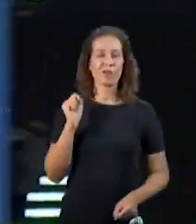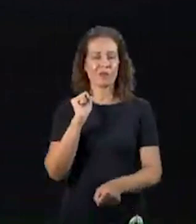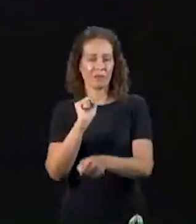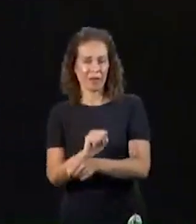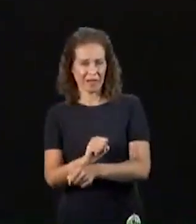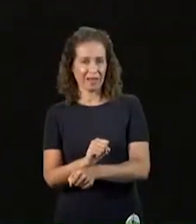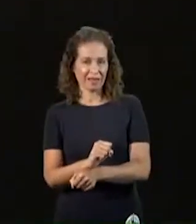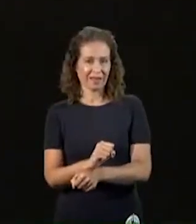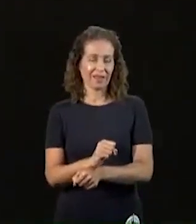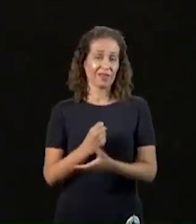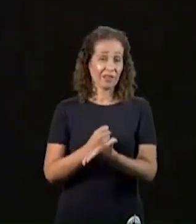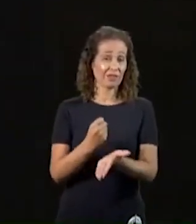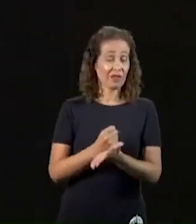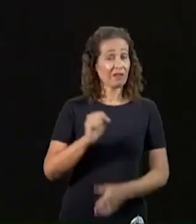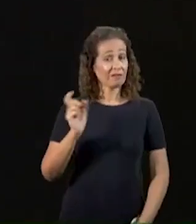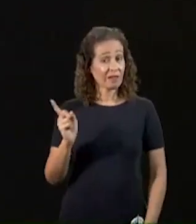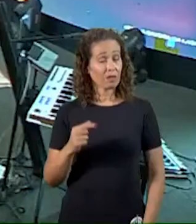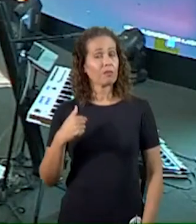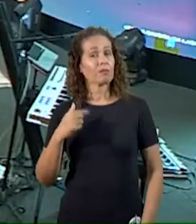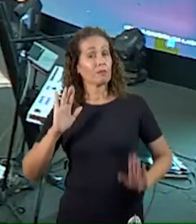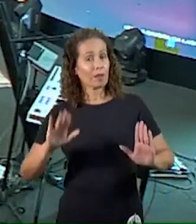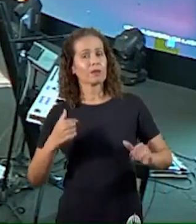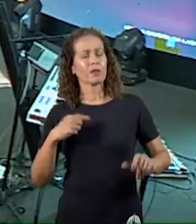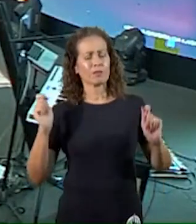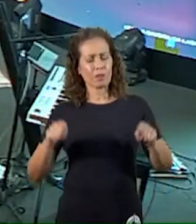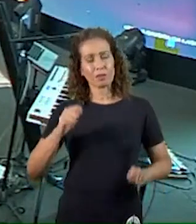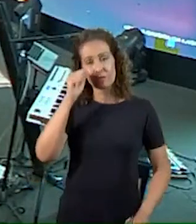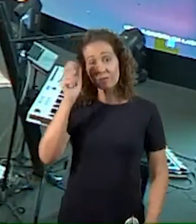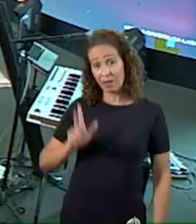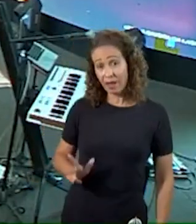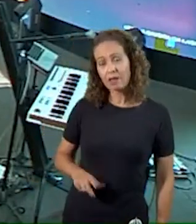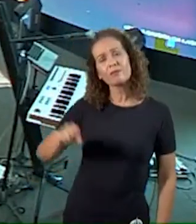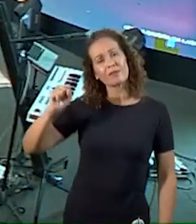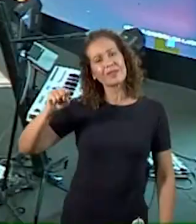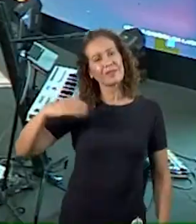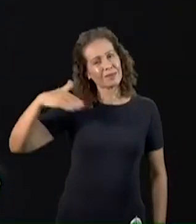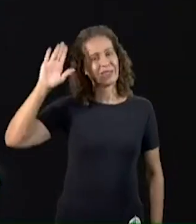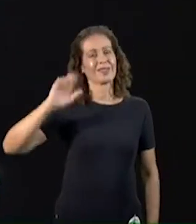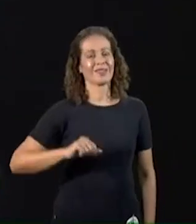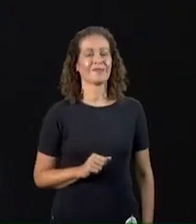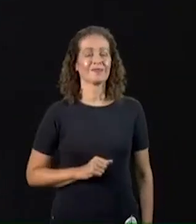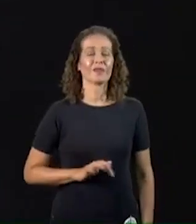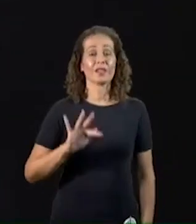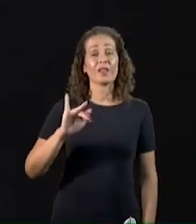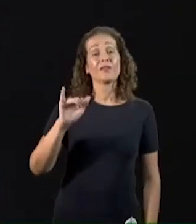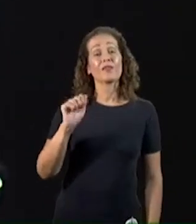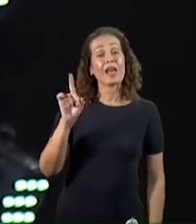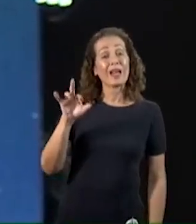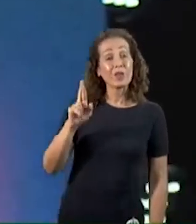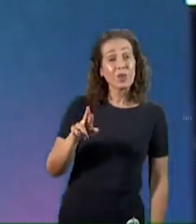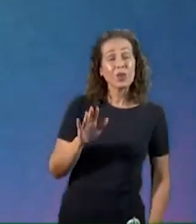esperto? Sim. Gente, não seja fiador não de ninguém. Pelo amor que vocês têm a